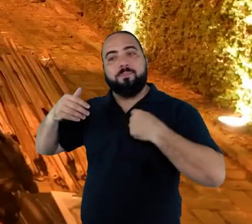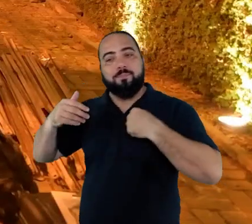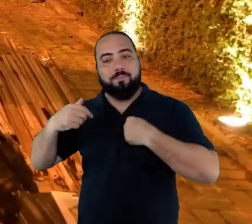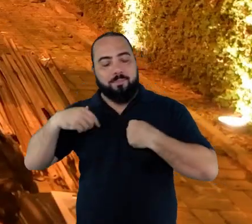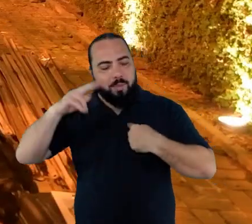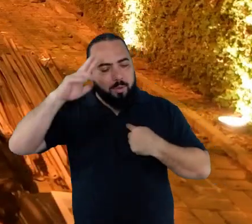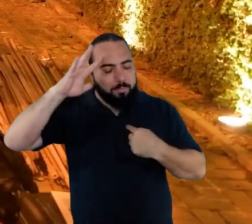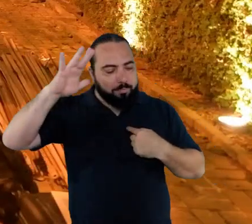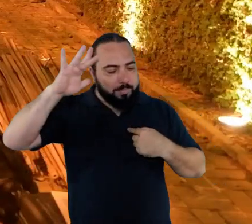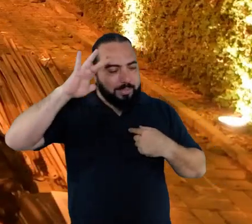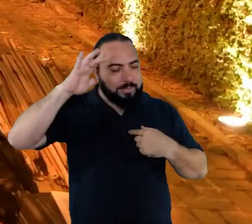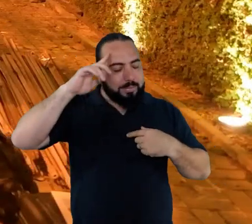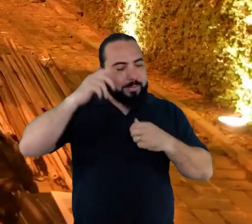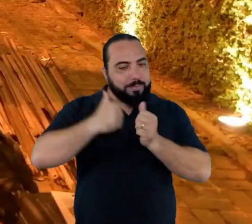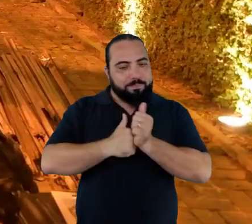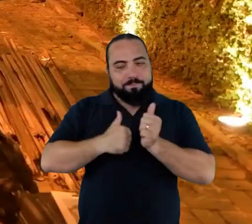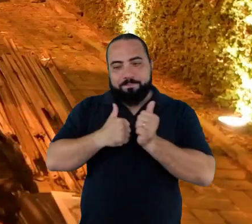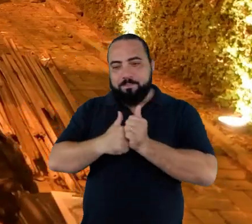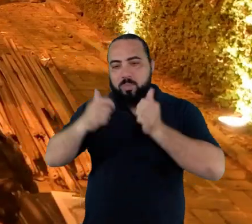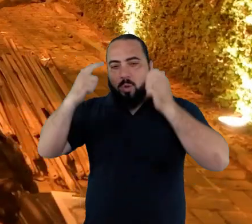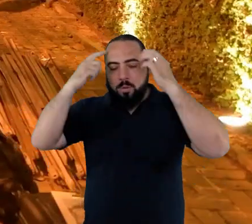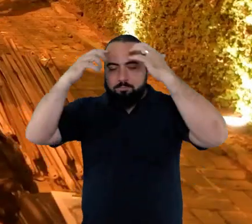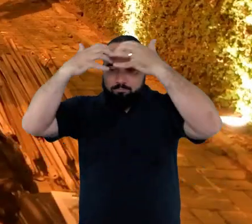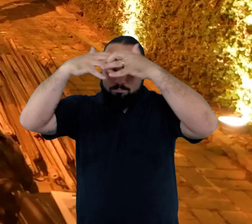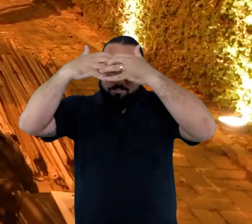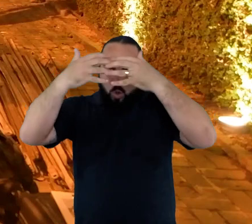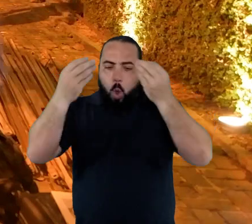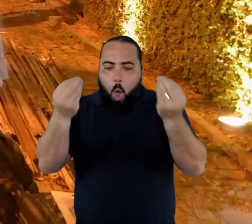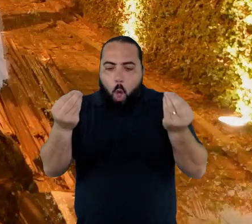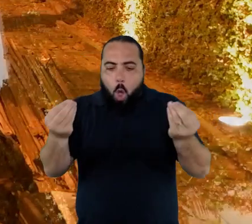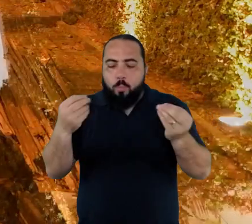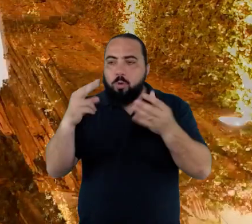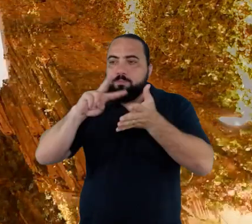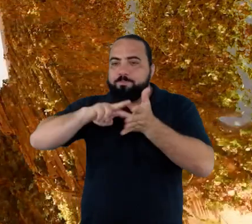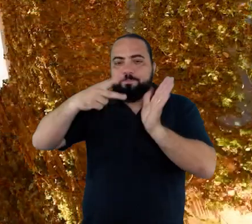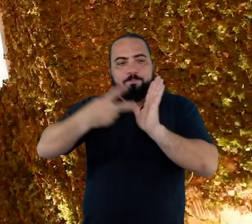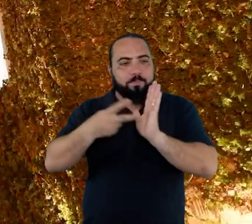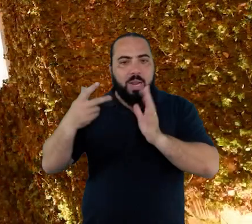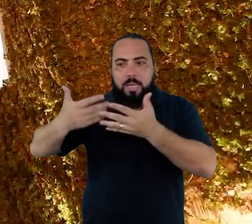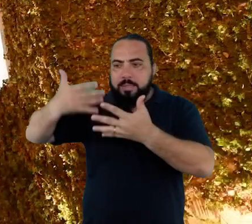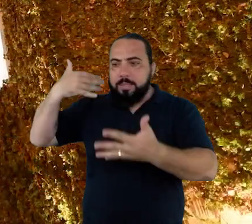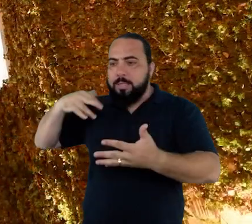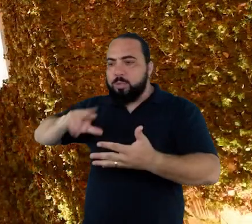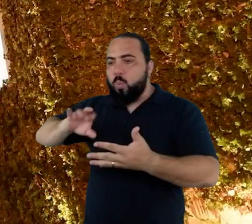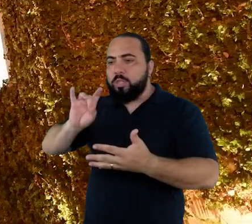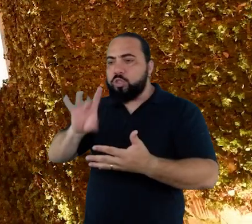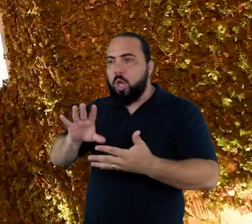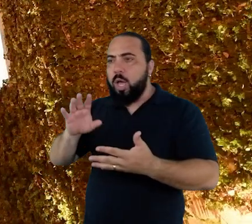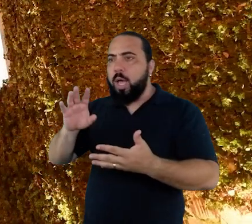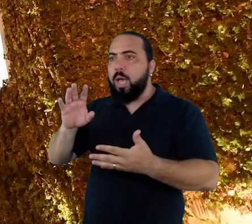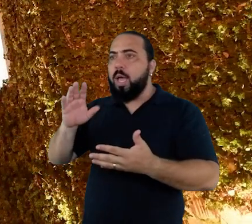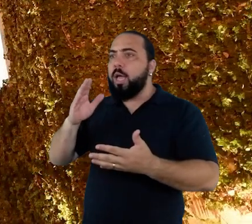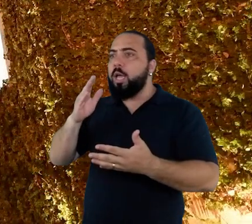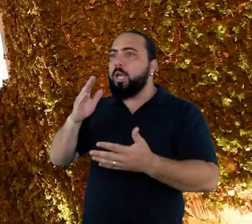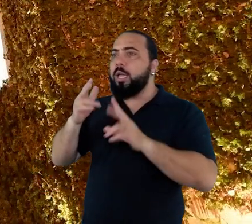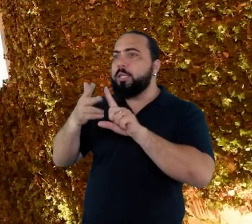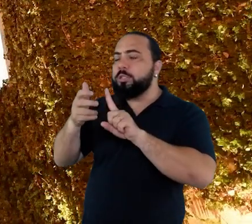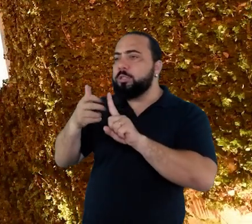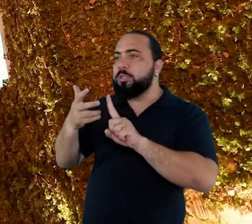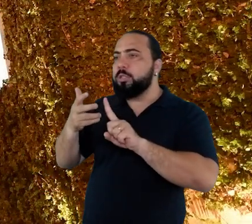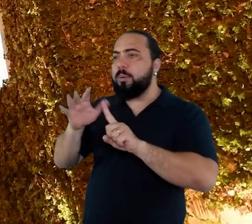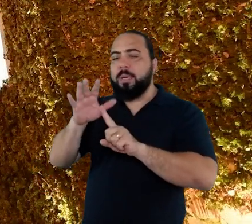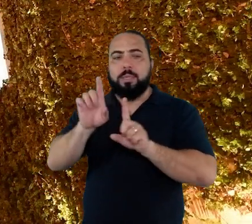fiquei pensativo, né, de como traduzir essa ancestralidade que não é só indígena, né, mas africana